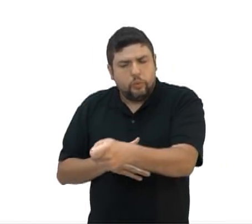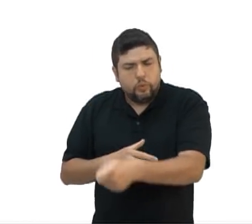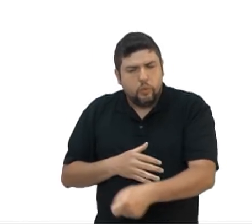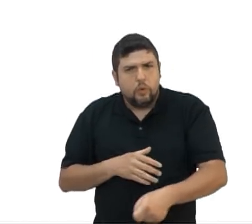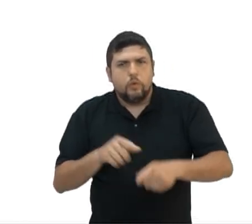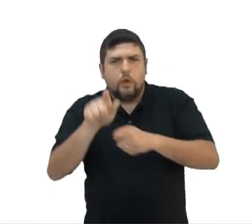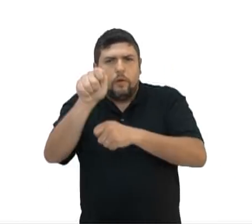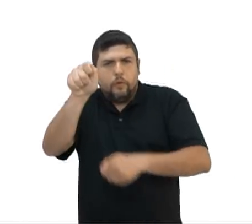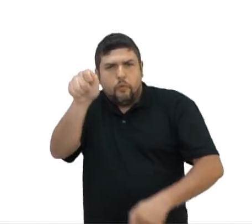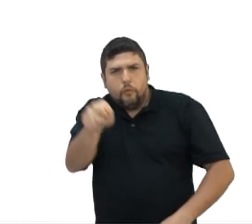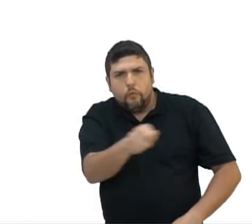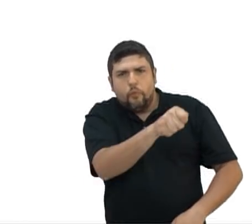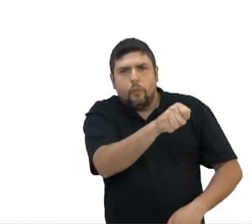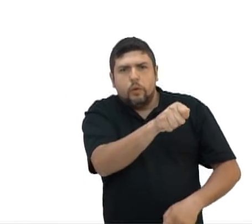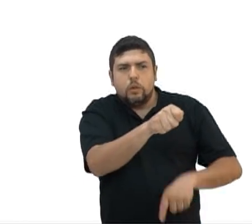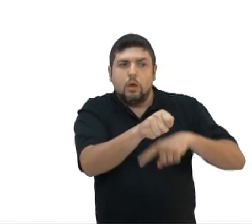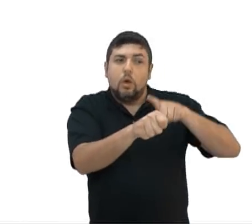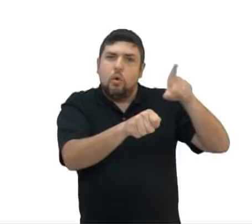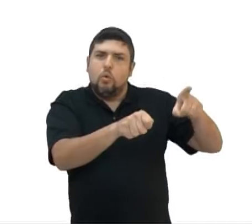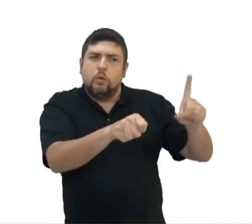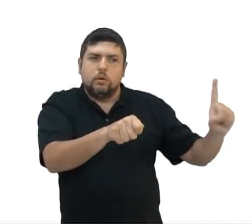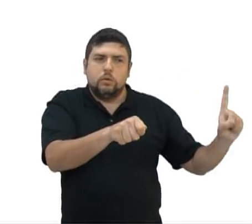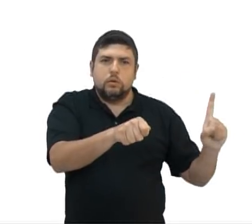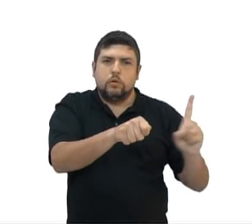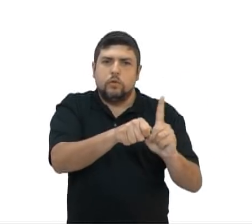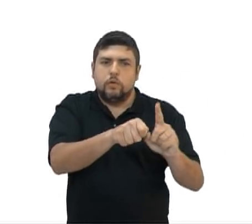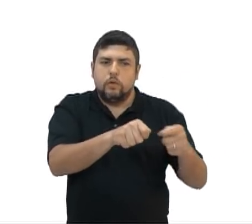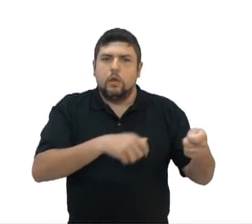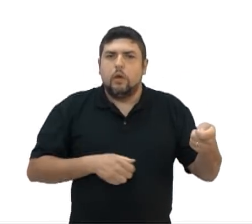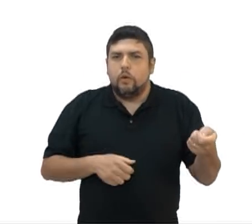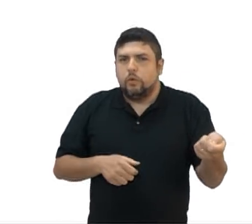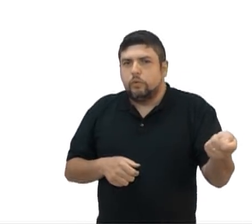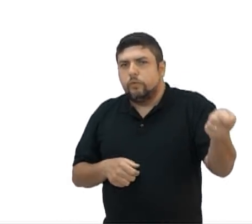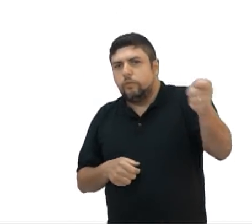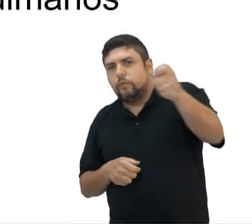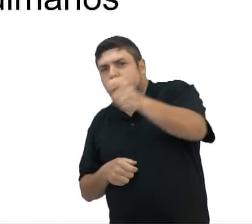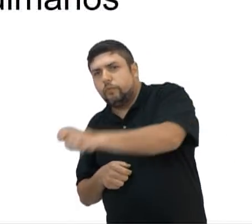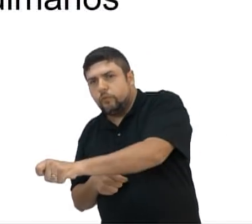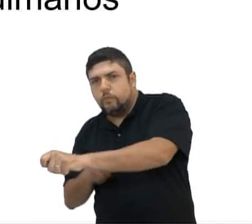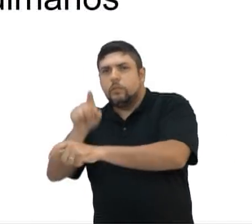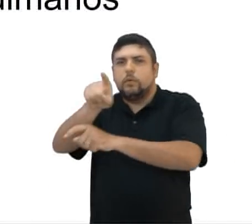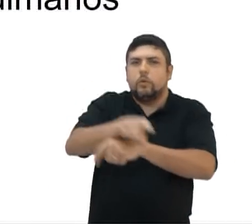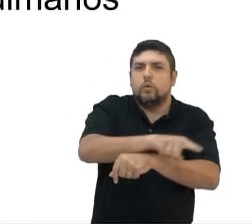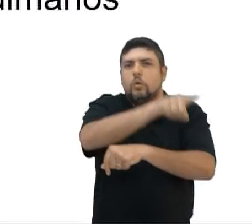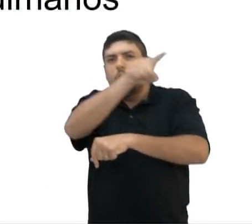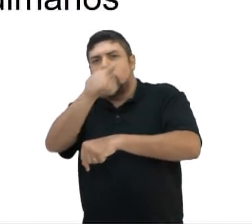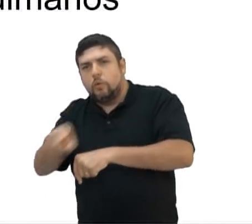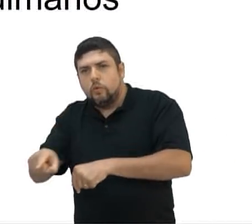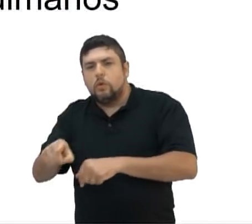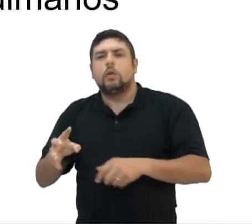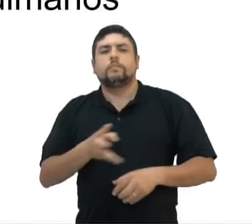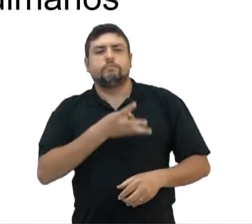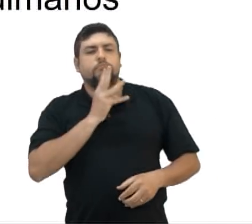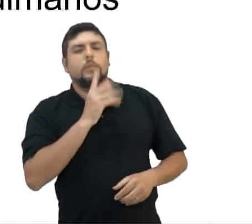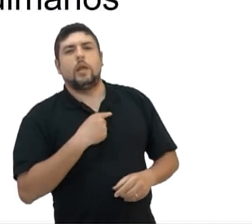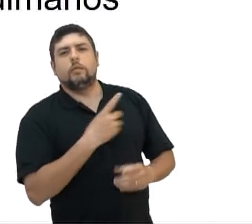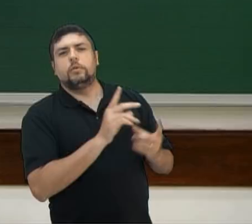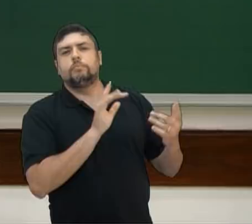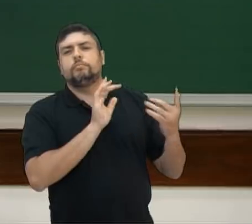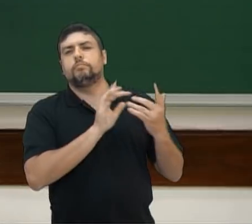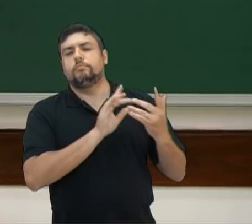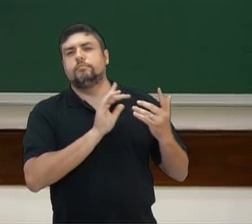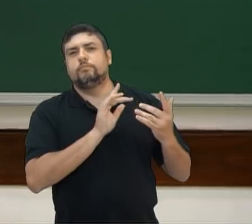arco, formando o peixe, e aí eles se reconheciam como um irmão de fé. Bom,